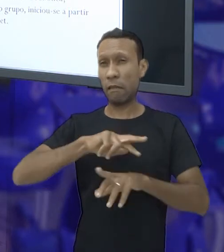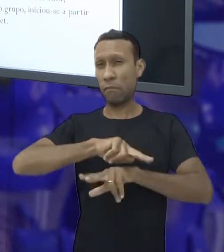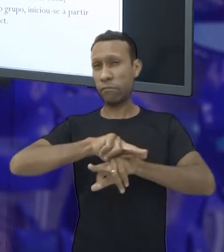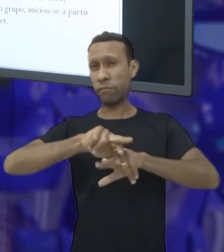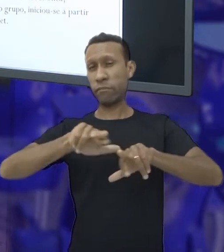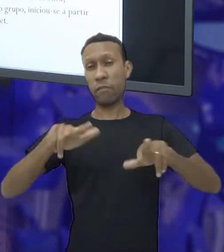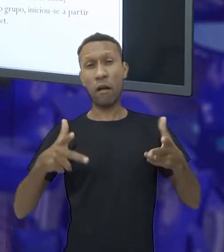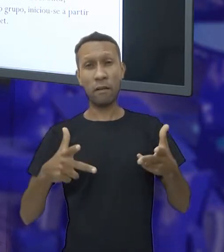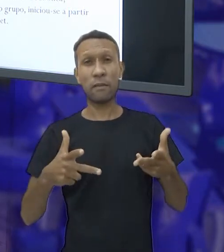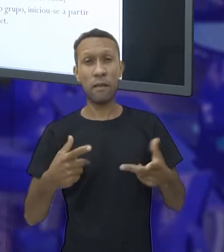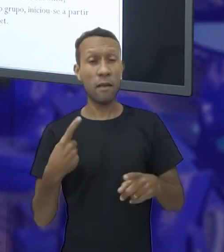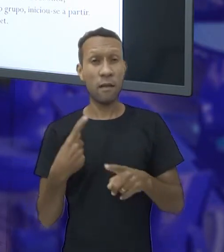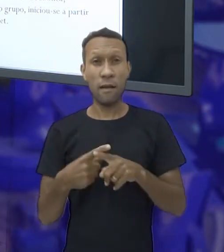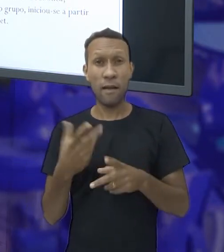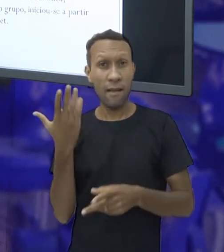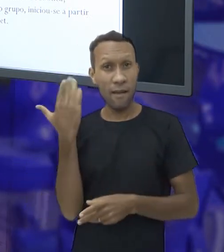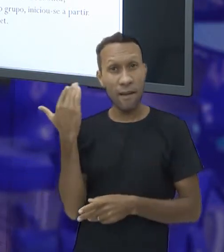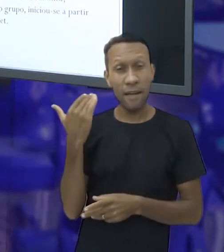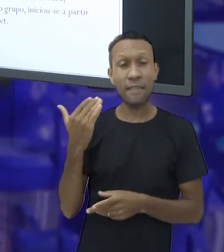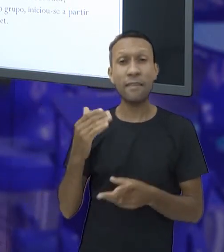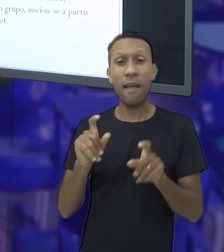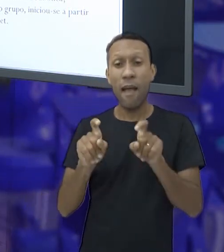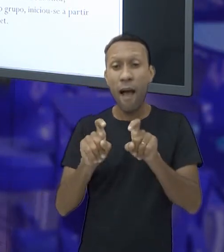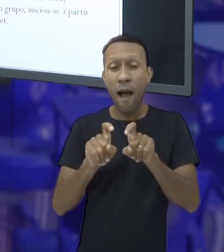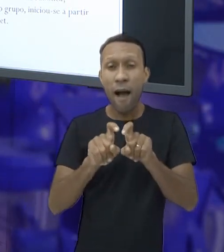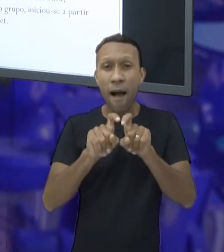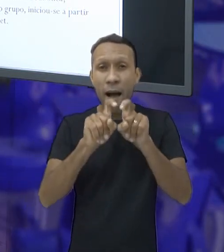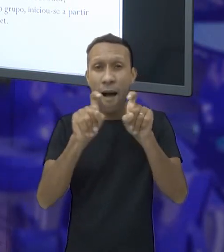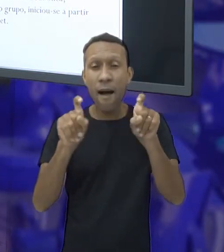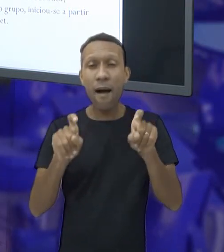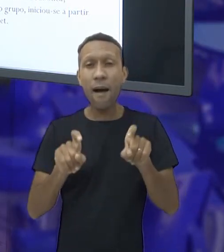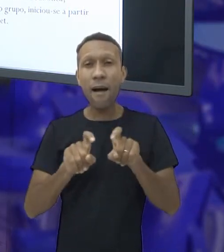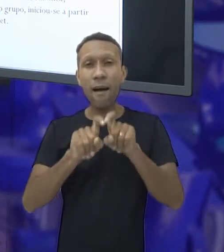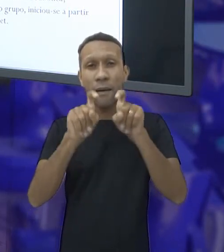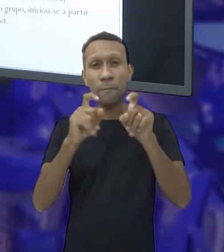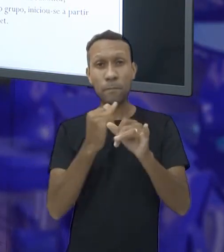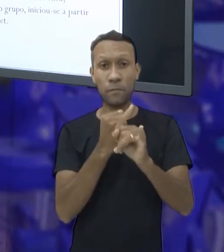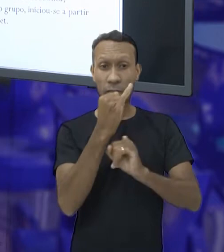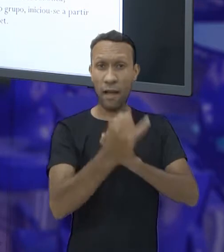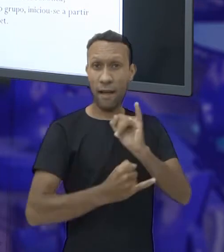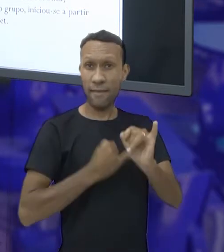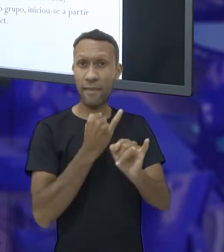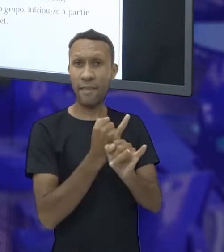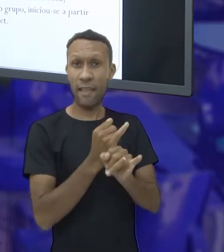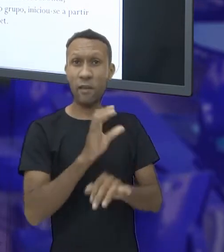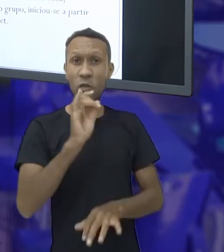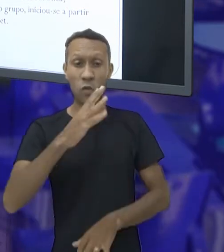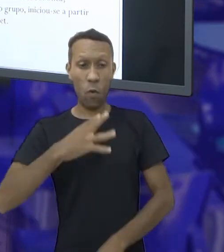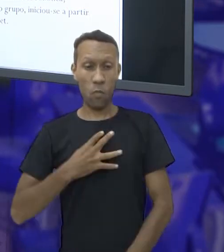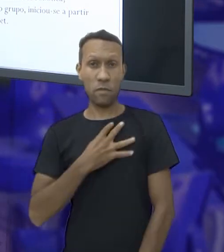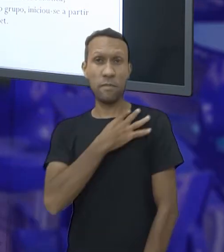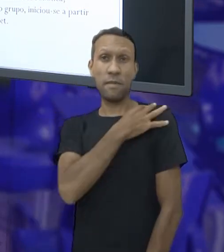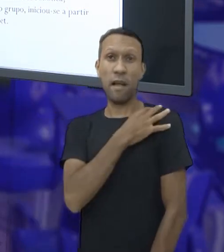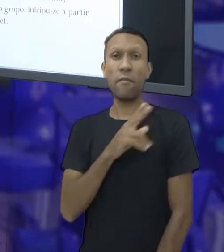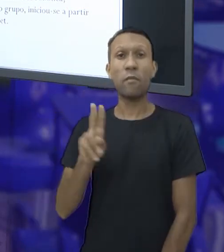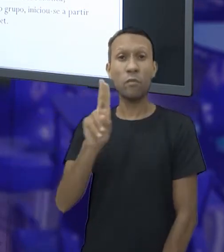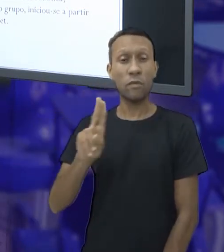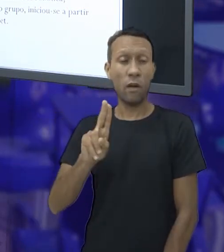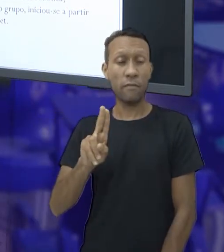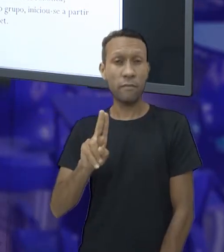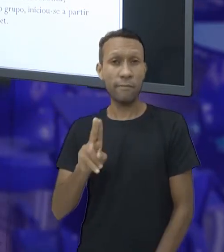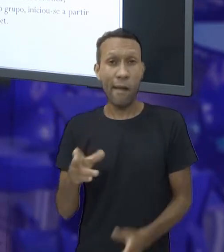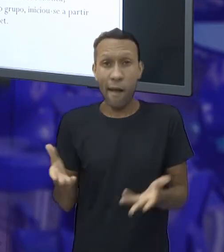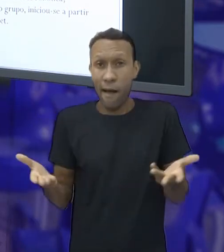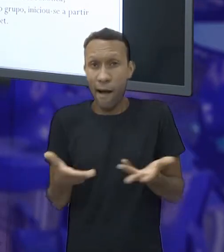a internet, que funcionava com um sistema de intranet, né, dentro do Pentágono e da KGB, passou a ser utilizada